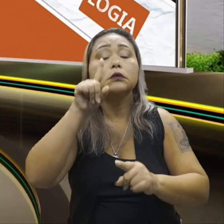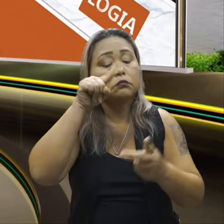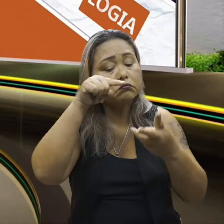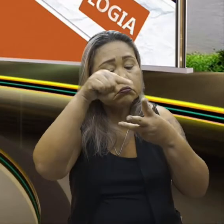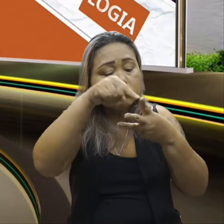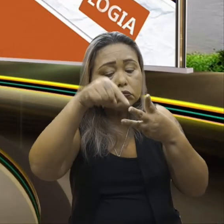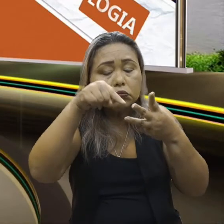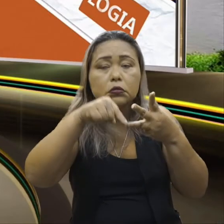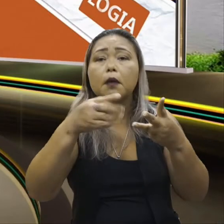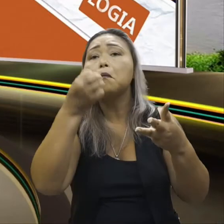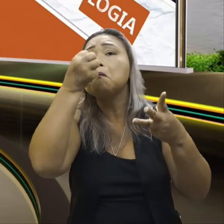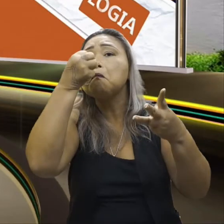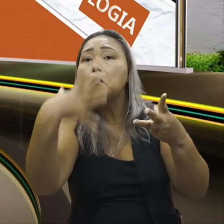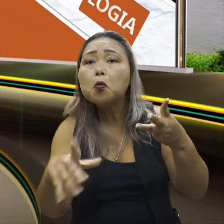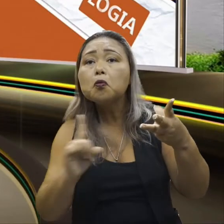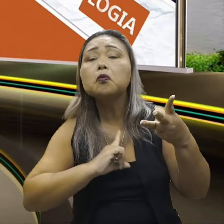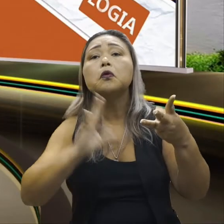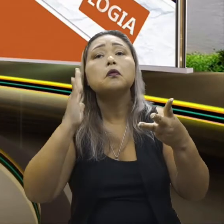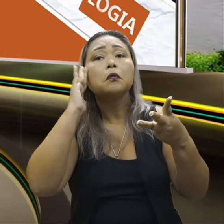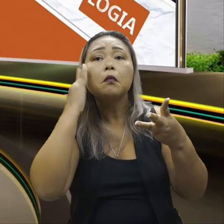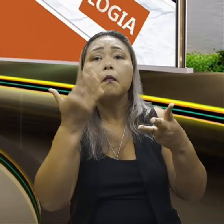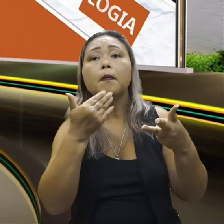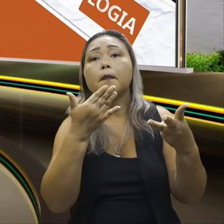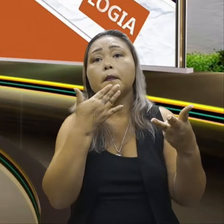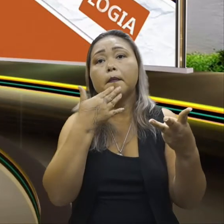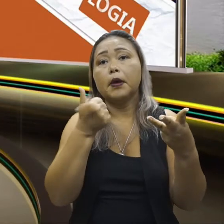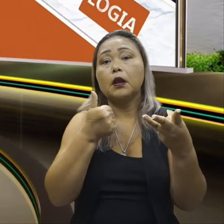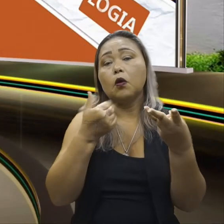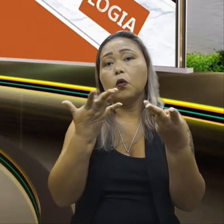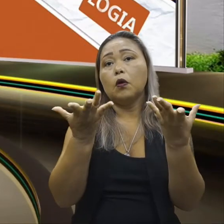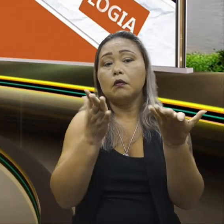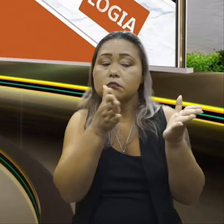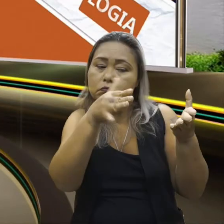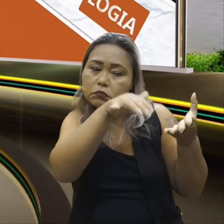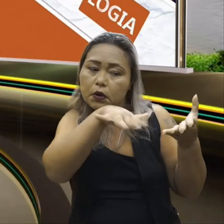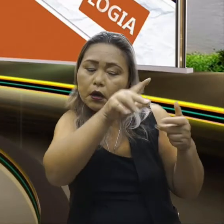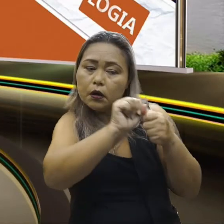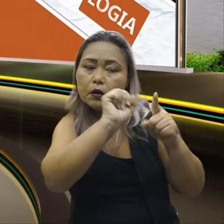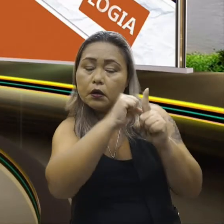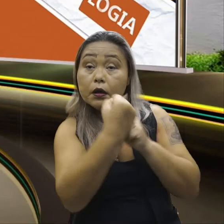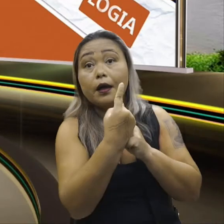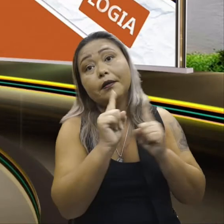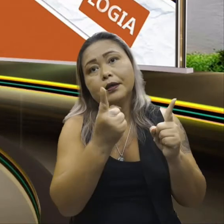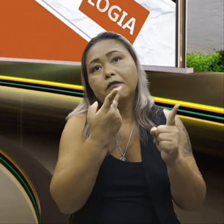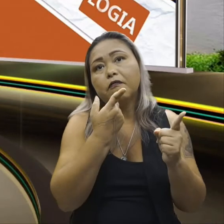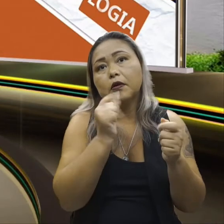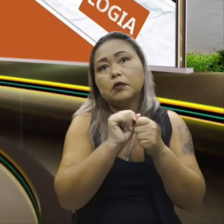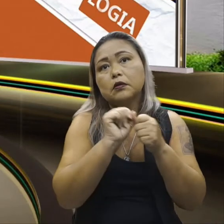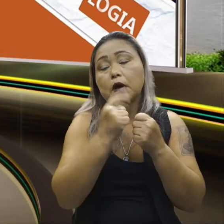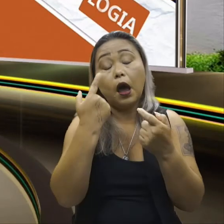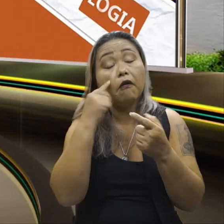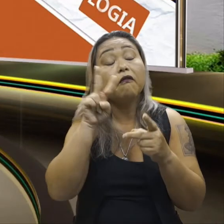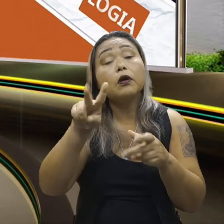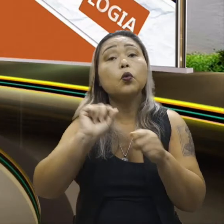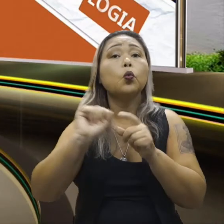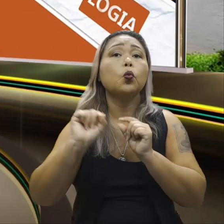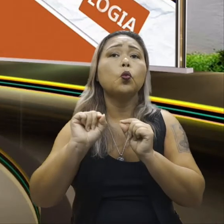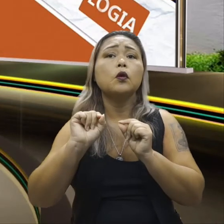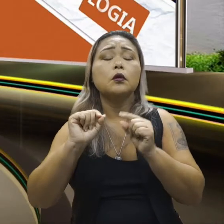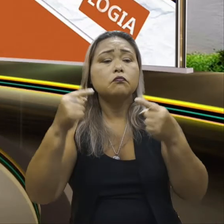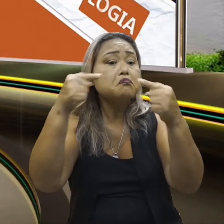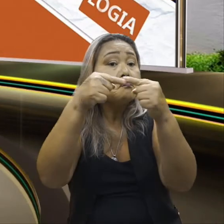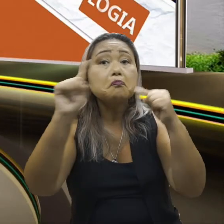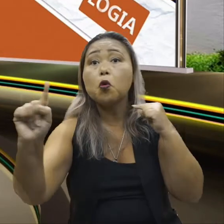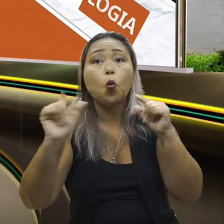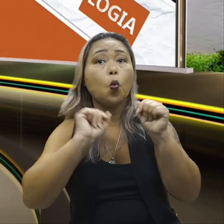se entender alguns aspectos da sociedade. Apesar deles discordarem, vocês viram aí que